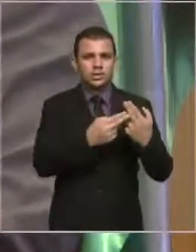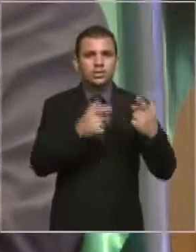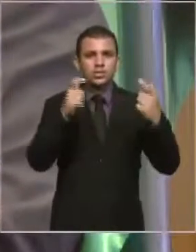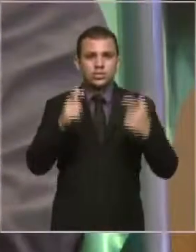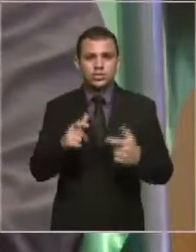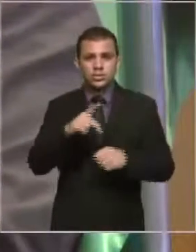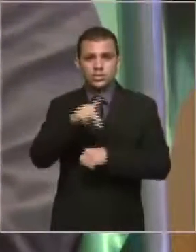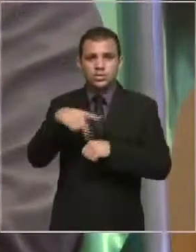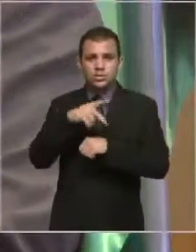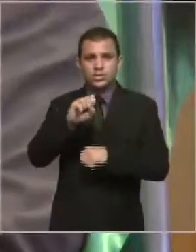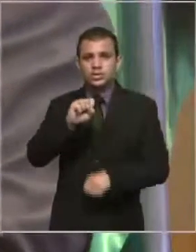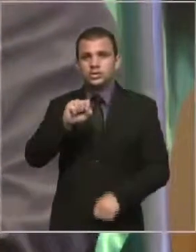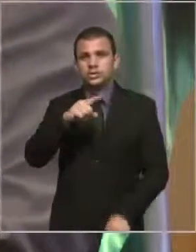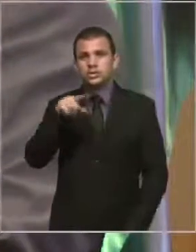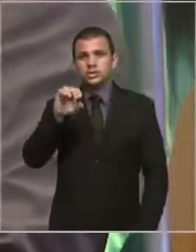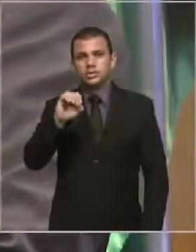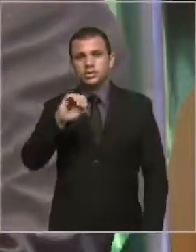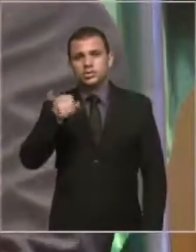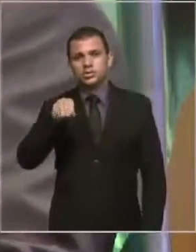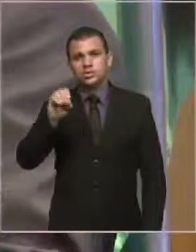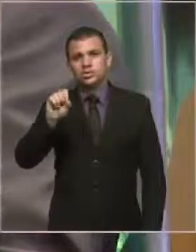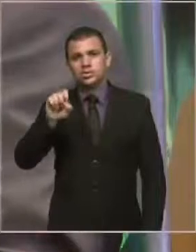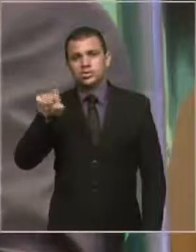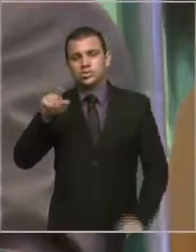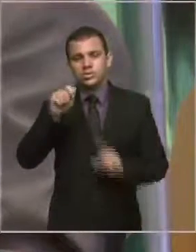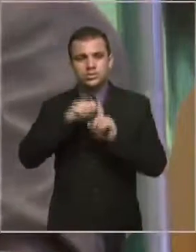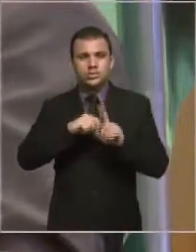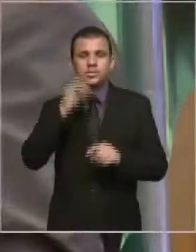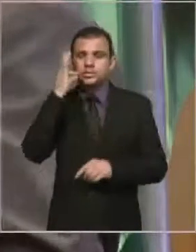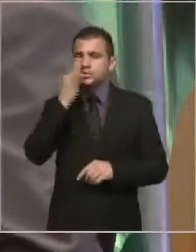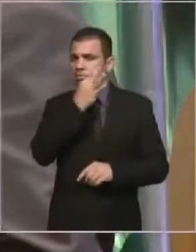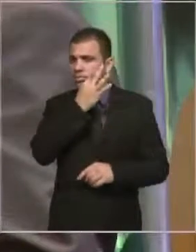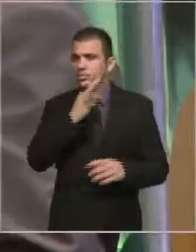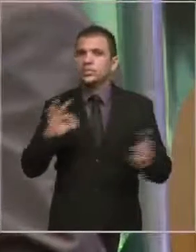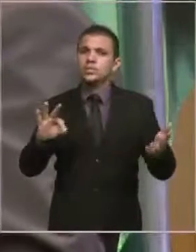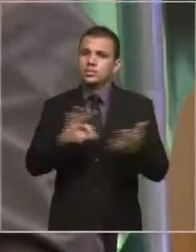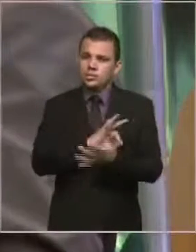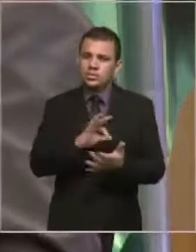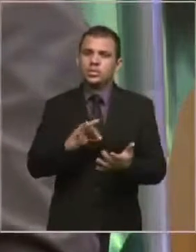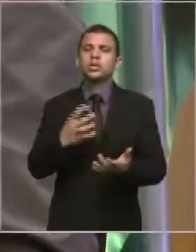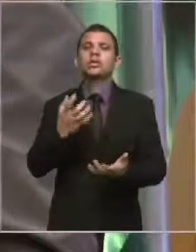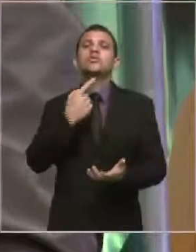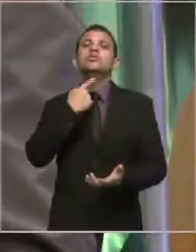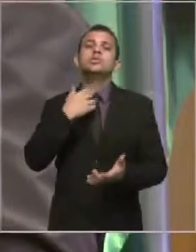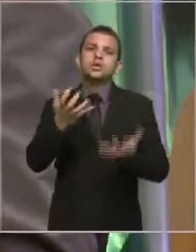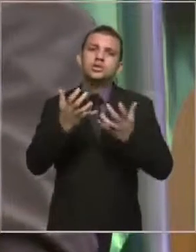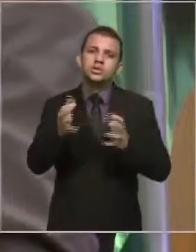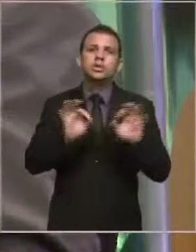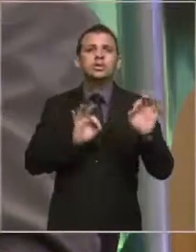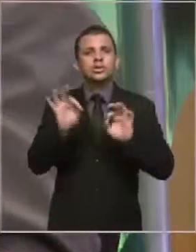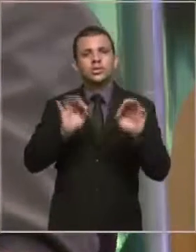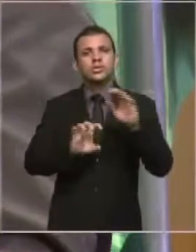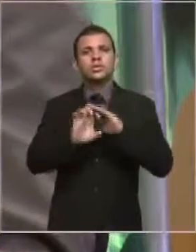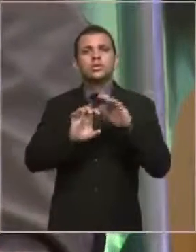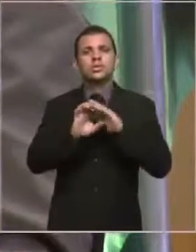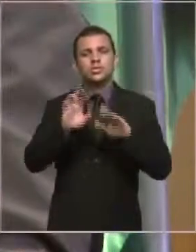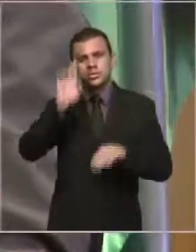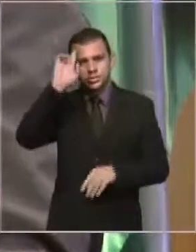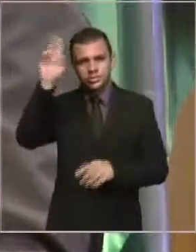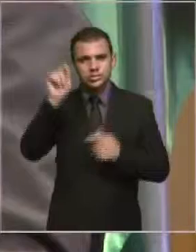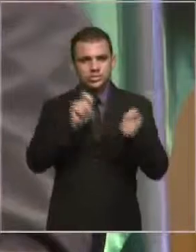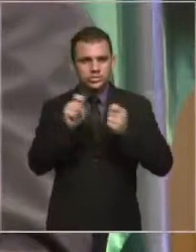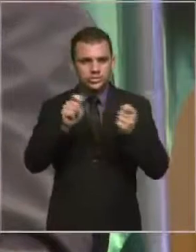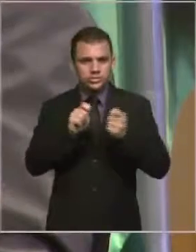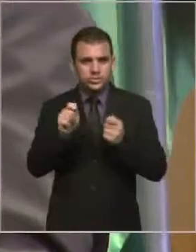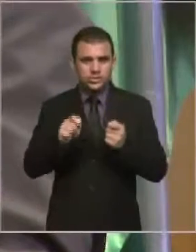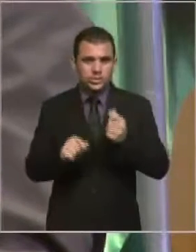José, no mês de setembro, assinaram o protocolo de intenção. Prefeito Firmino, prefeito Luciano Leitoa, a Câmara de Vereadores